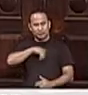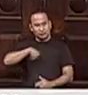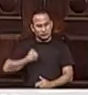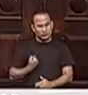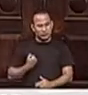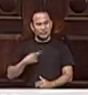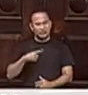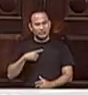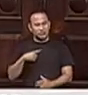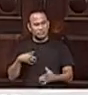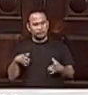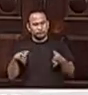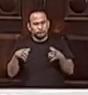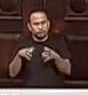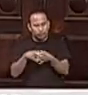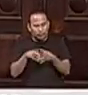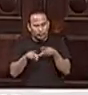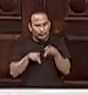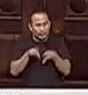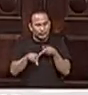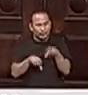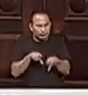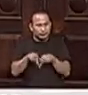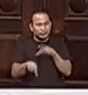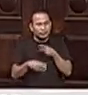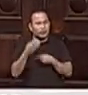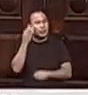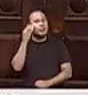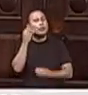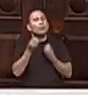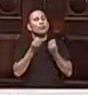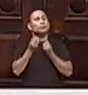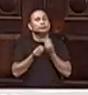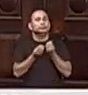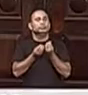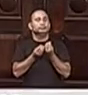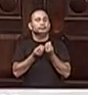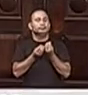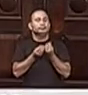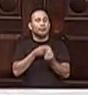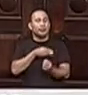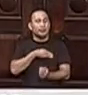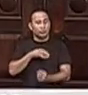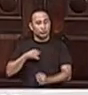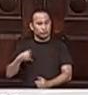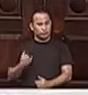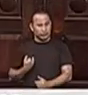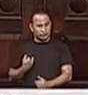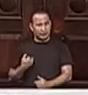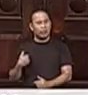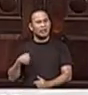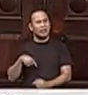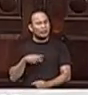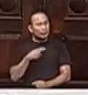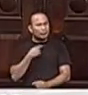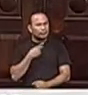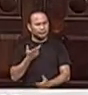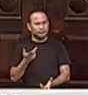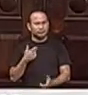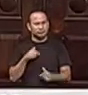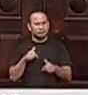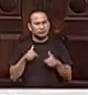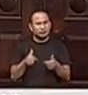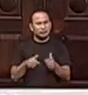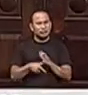uma parcela da população interpretou como um ministro da Justiça não pode ser